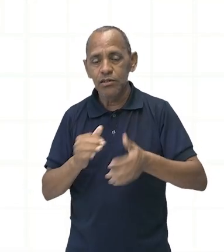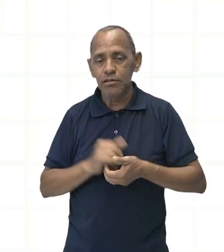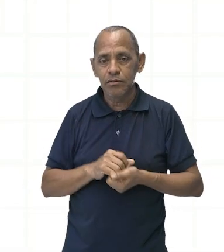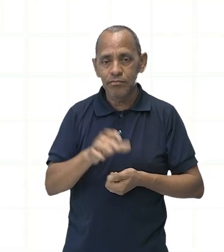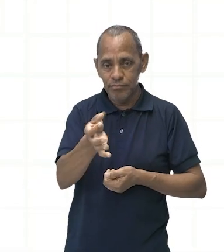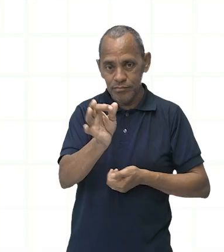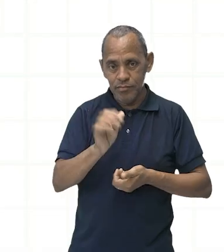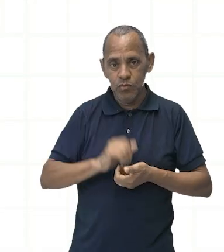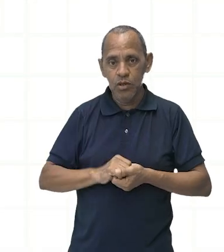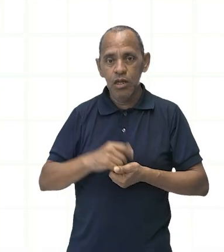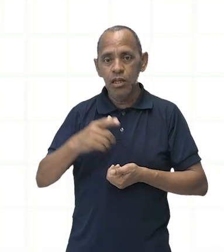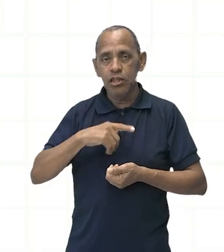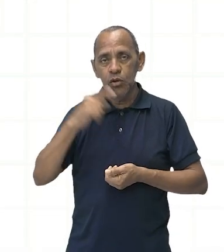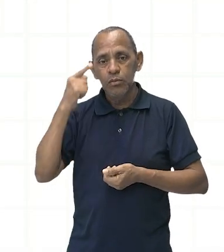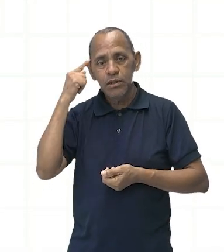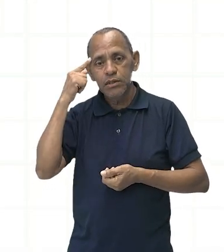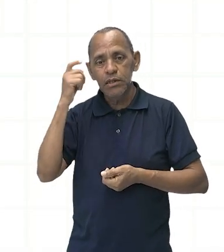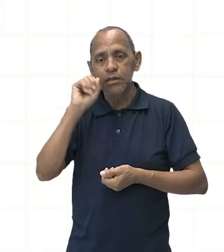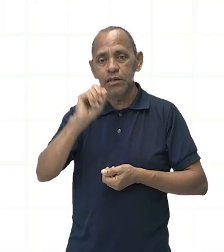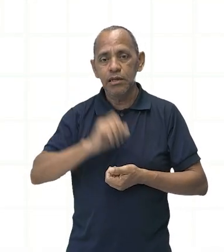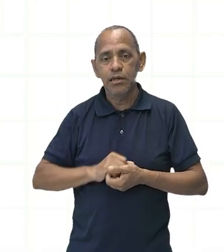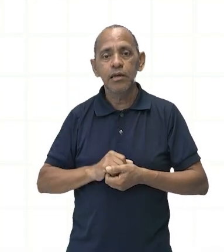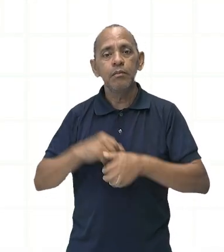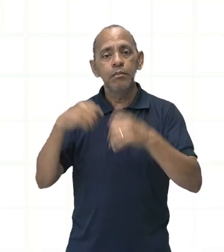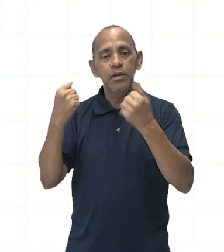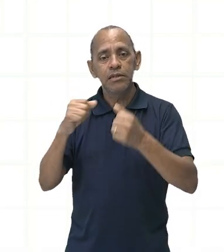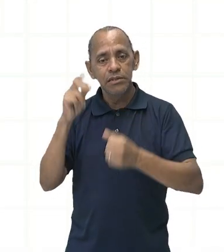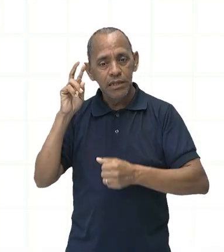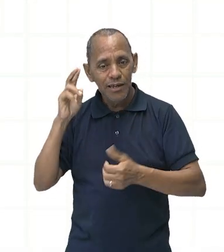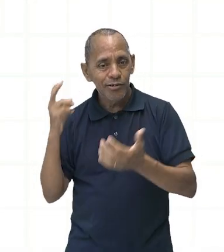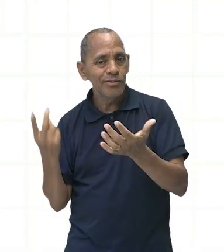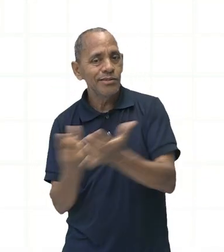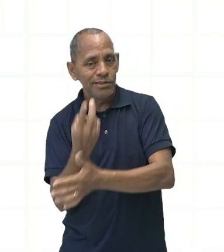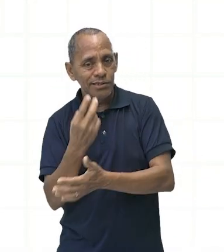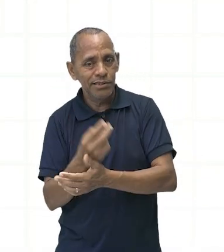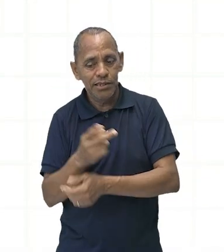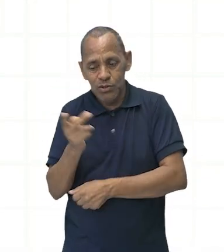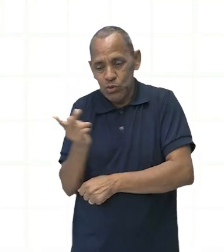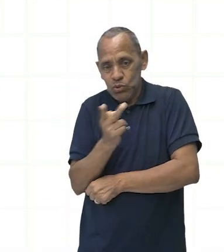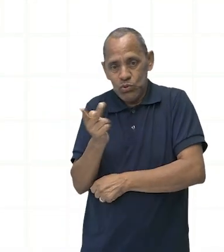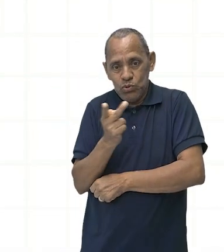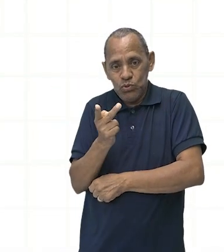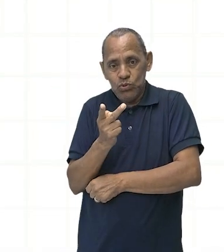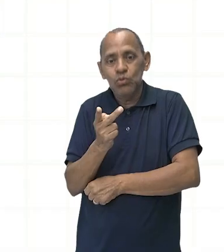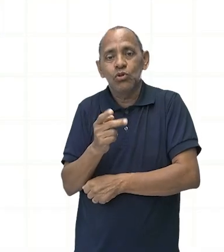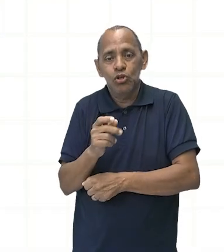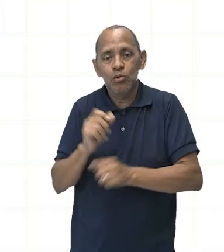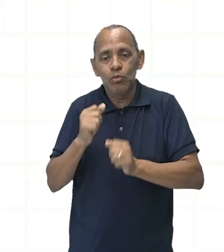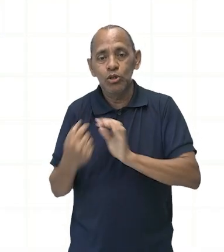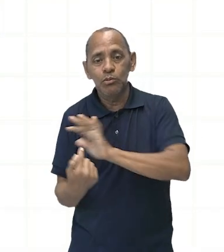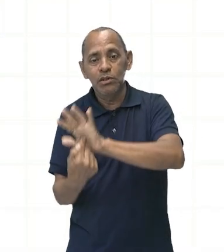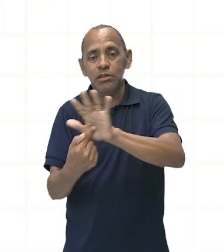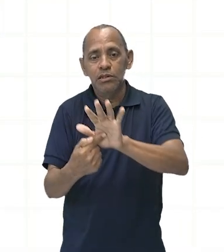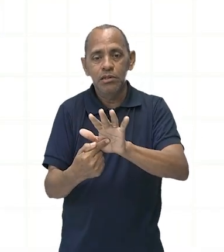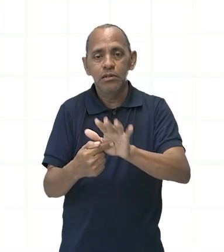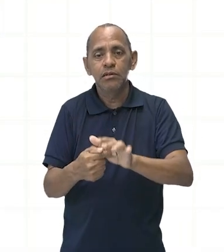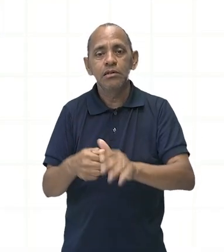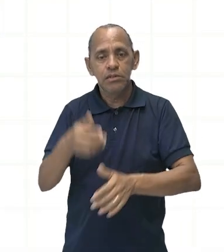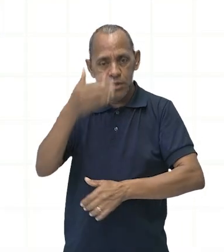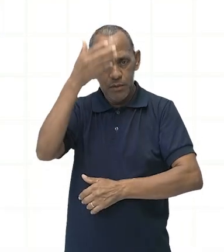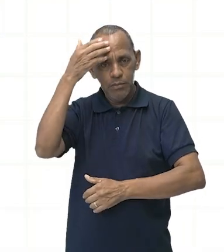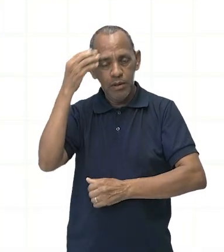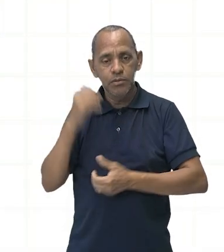certo? Então, a gente já tem uma ideia que ela precisa ocorrer em dose dupla para se manifestar. Então, a gente sabe que é uma